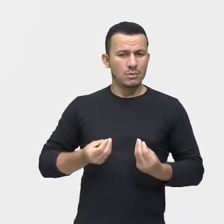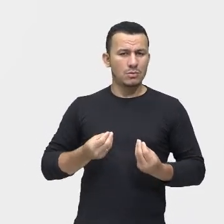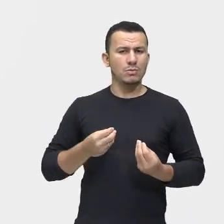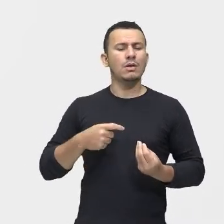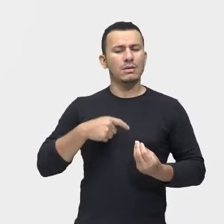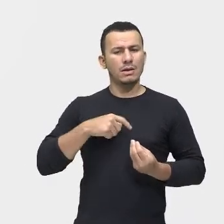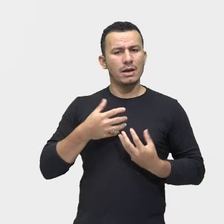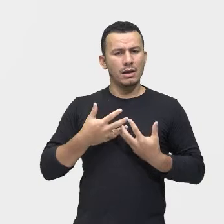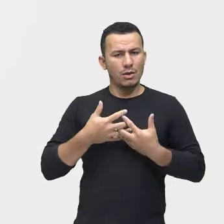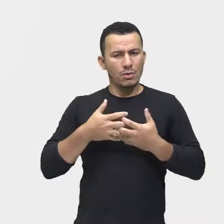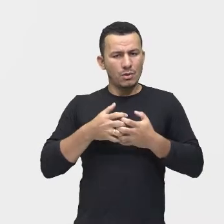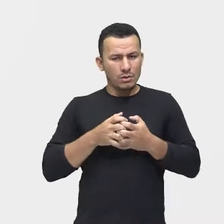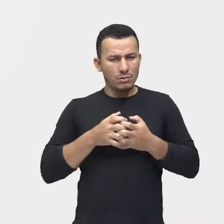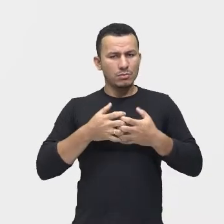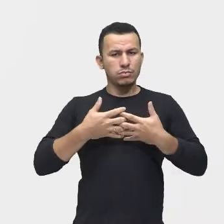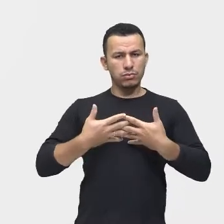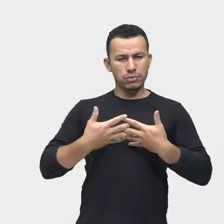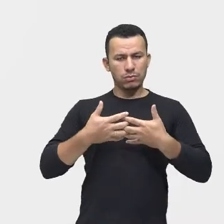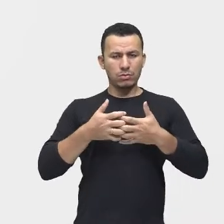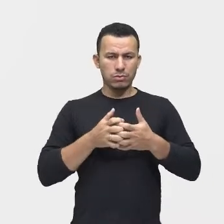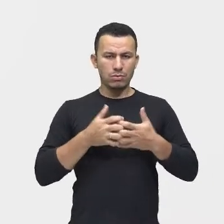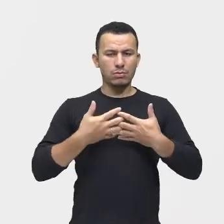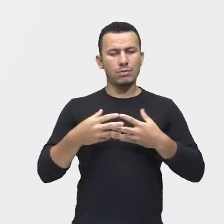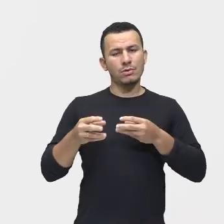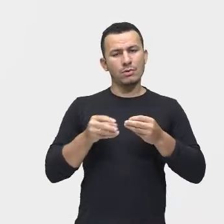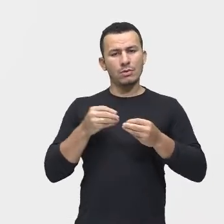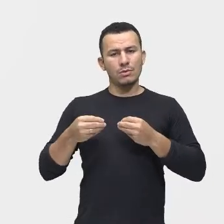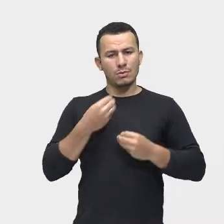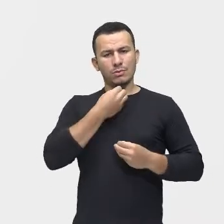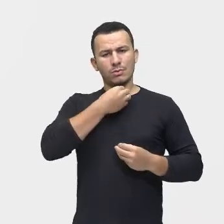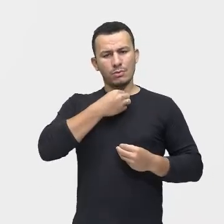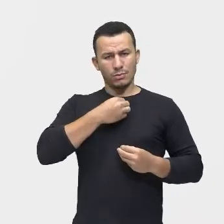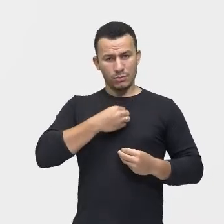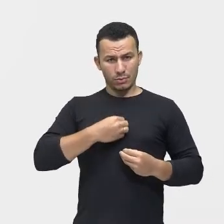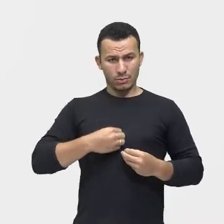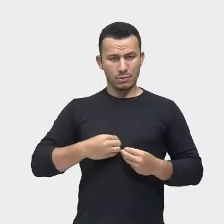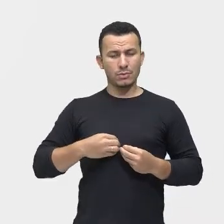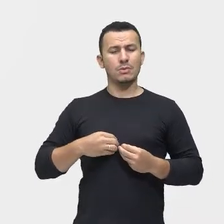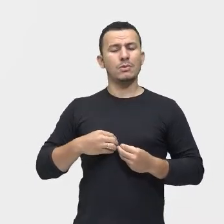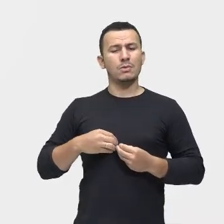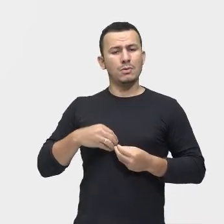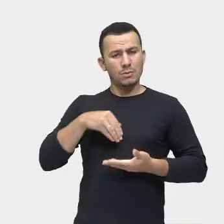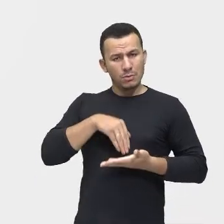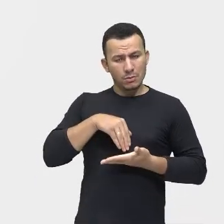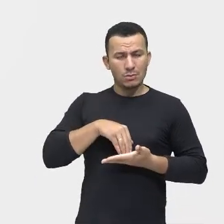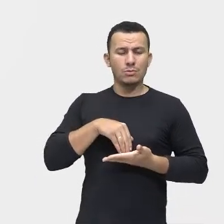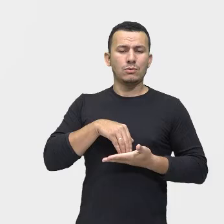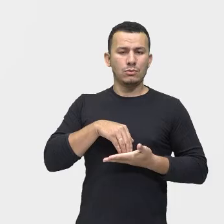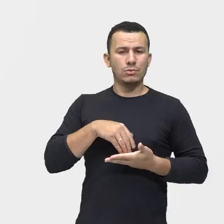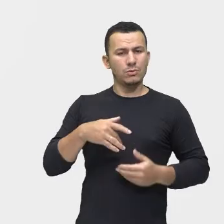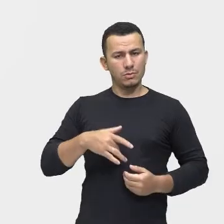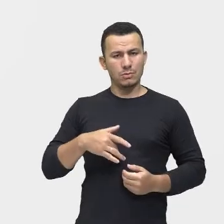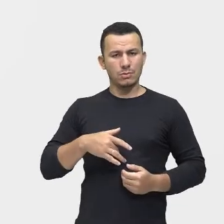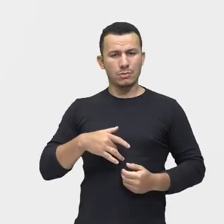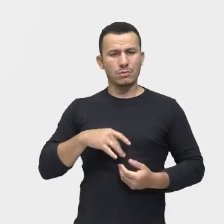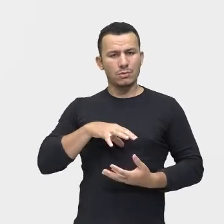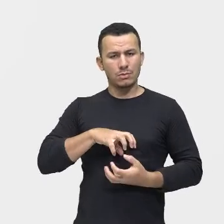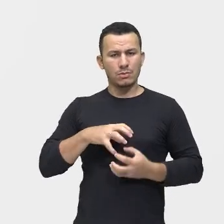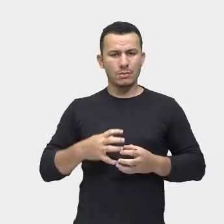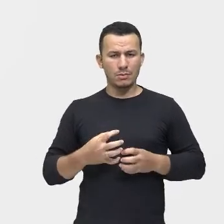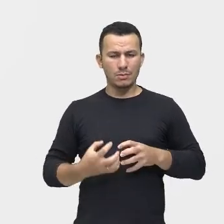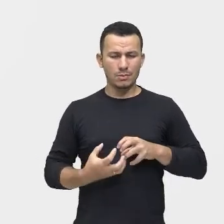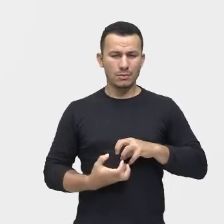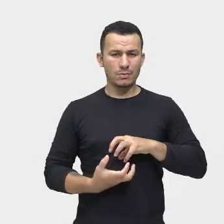por contração e relaxamento, pelo tubo digestivo, até chegar aí ao intestino e fazer o processo